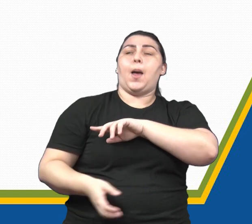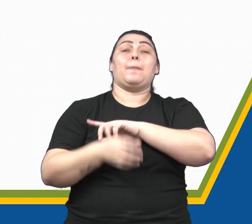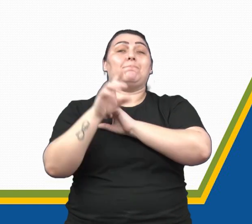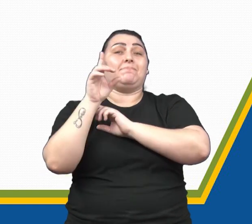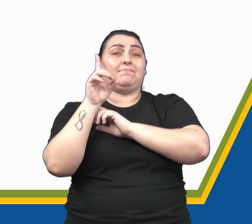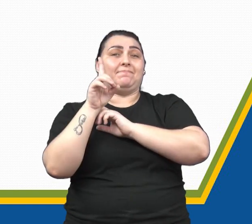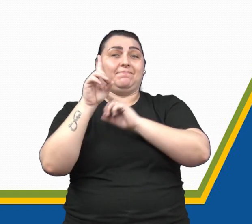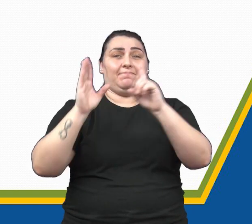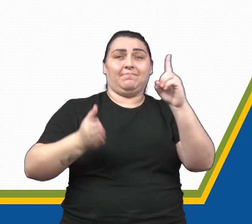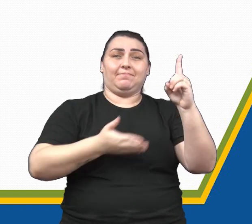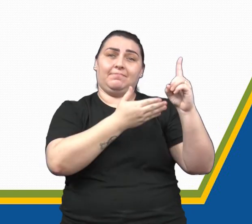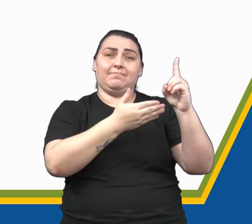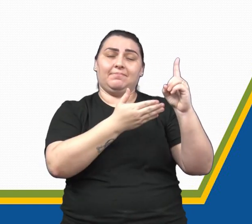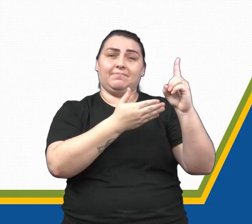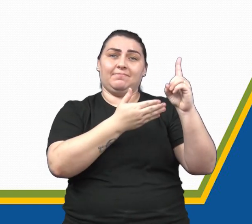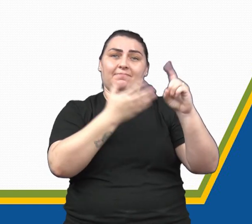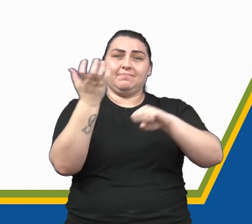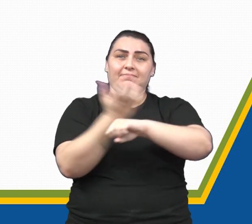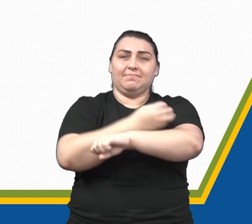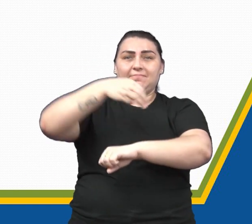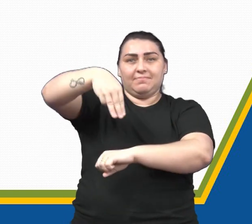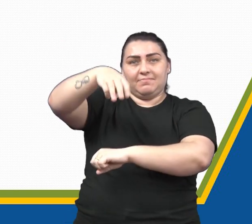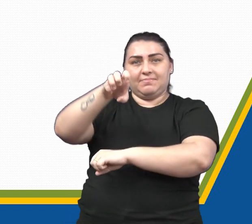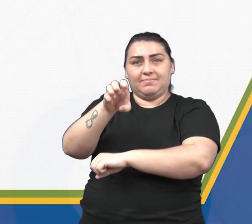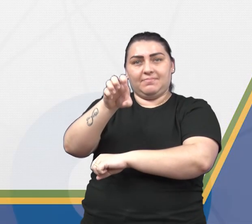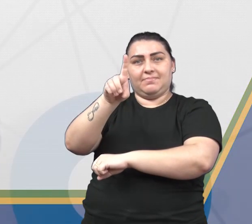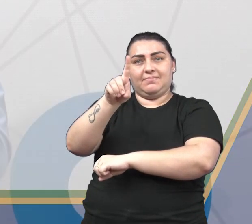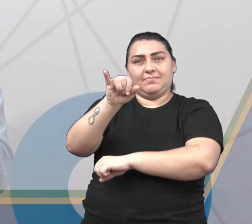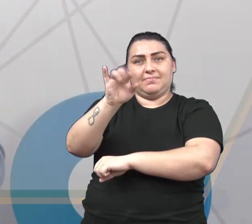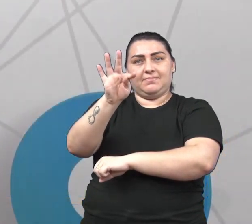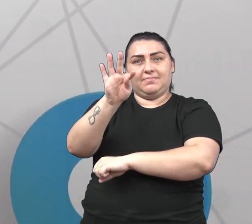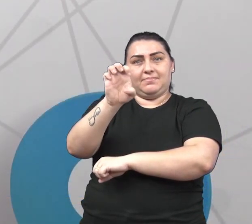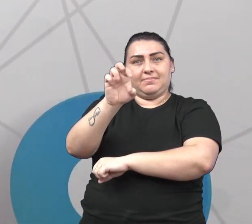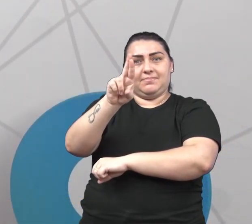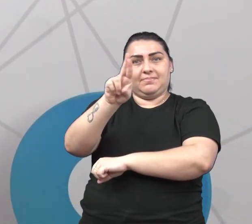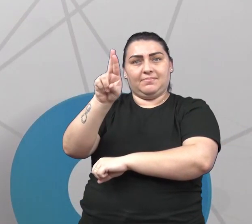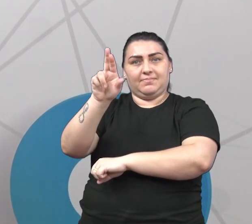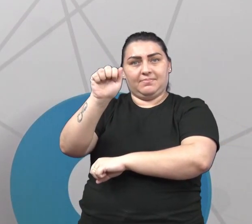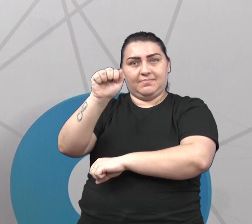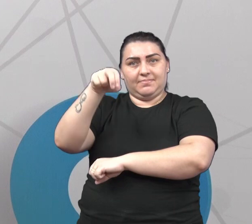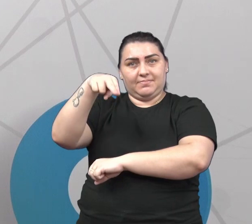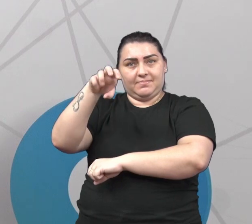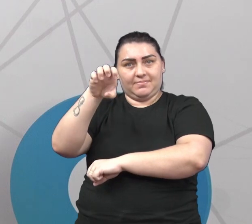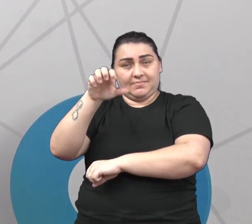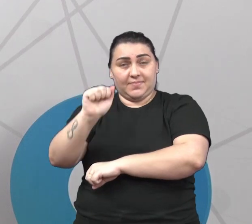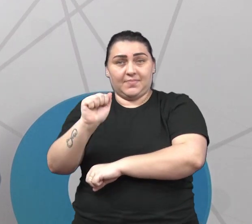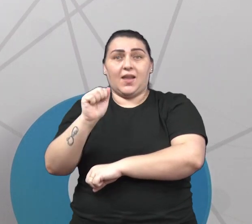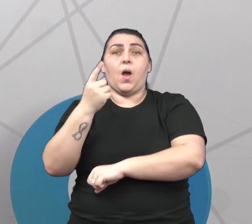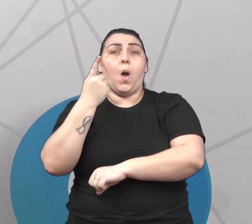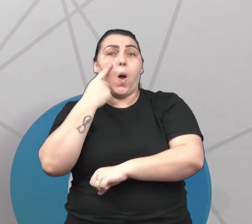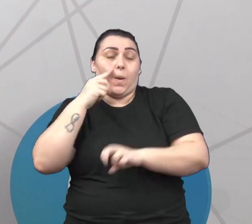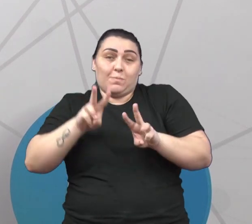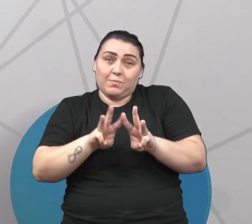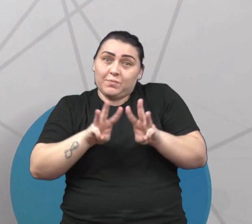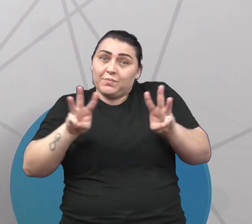vegetação mediterrânea, letra D, tá? Fiquem ligados no canal, na